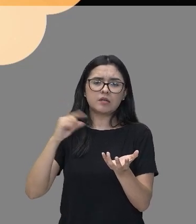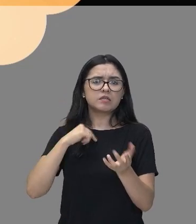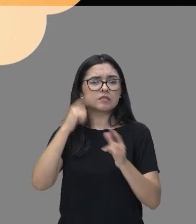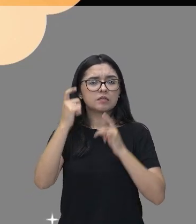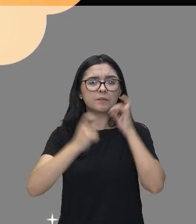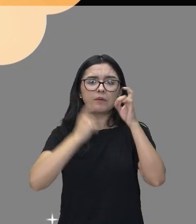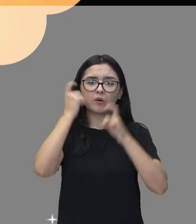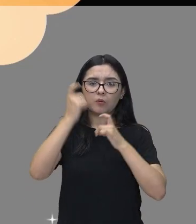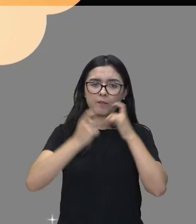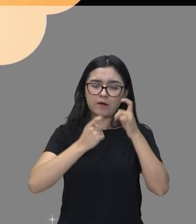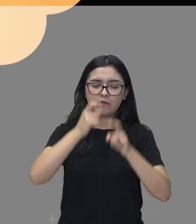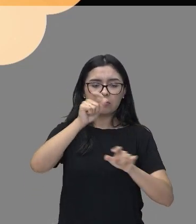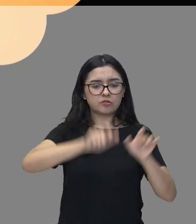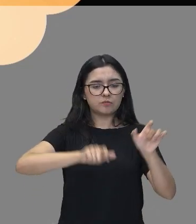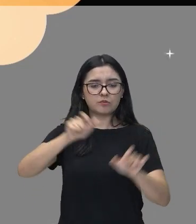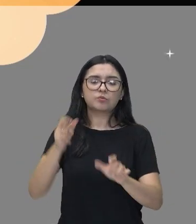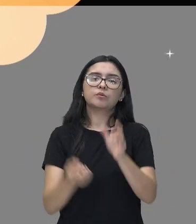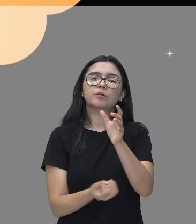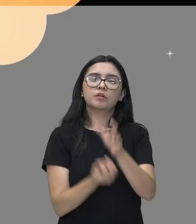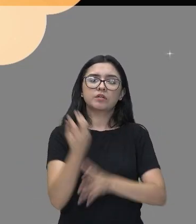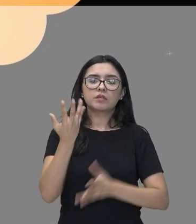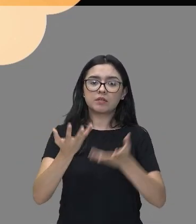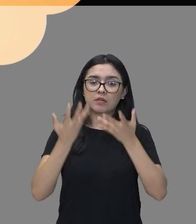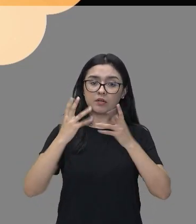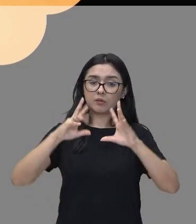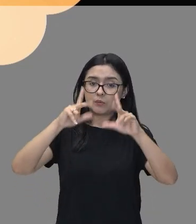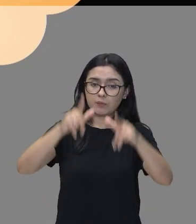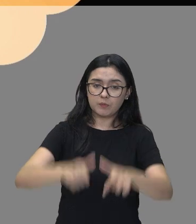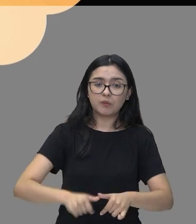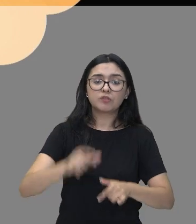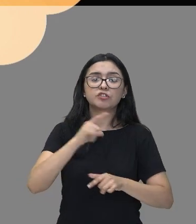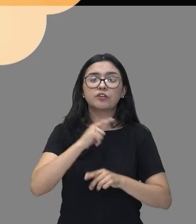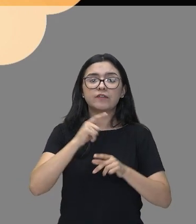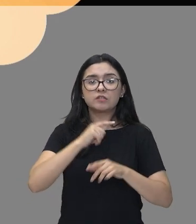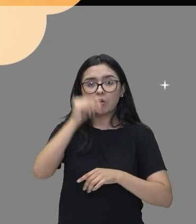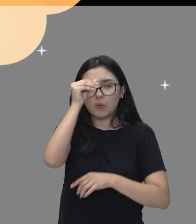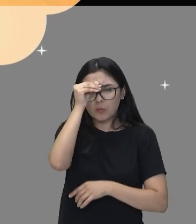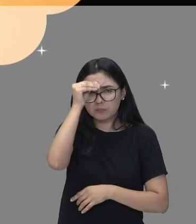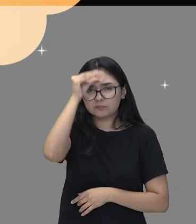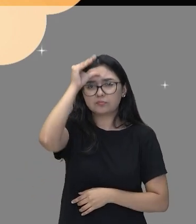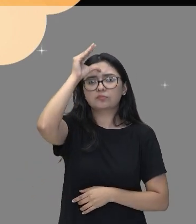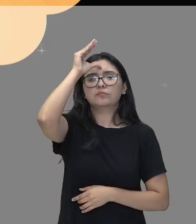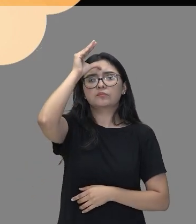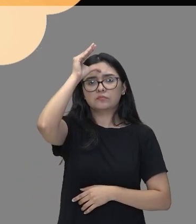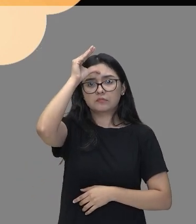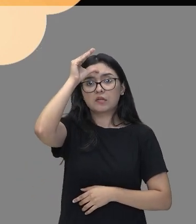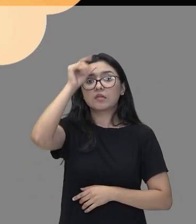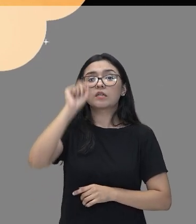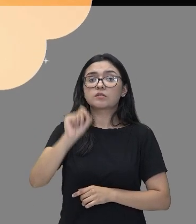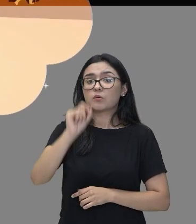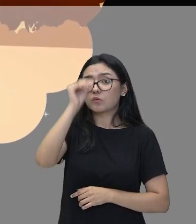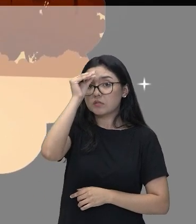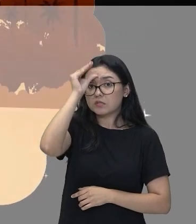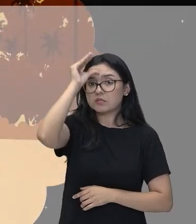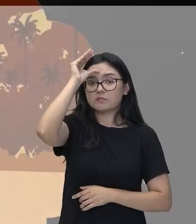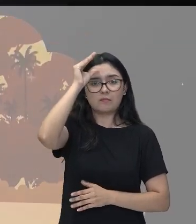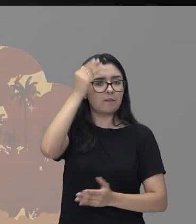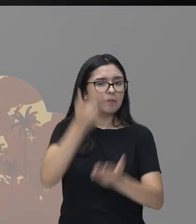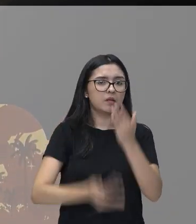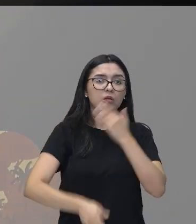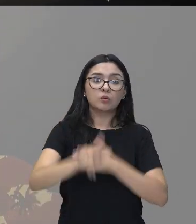que surgiriam. Ele queria que todos tivessem conhecimento e que esse conhecimento não se